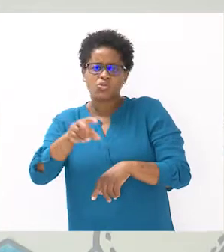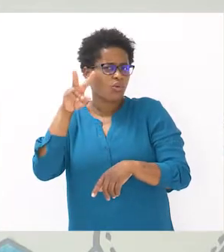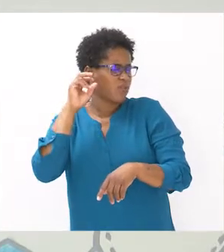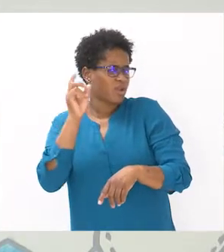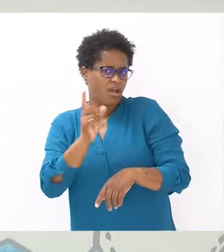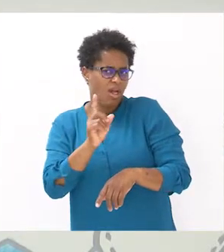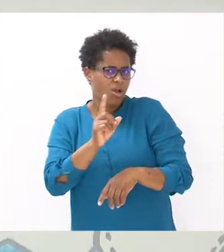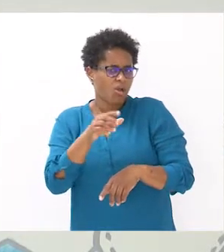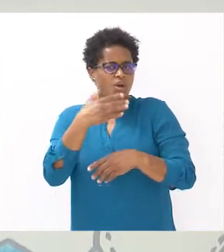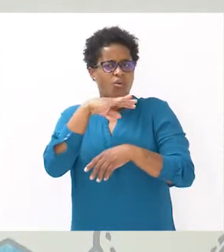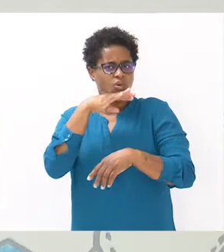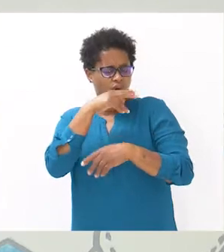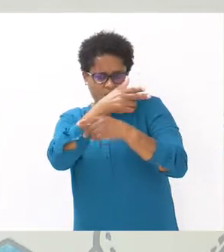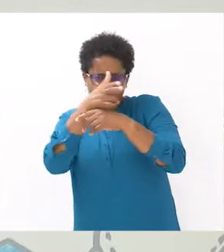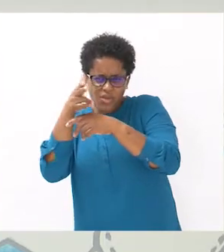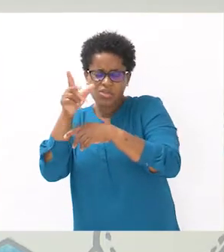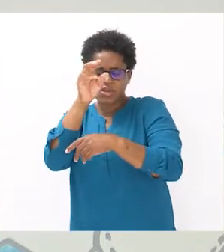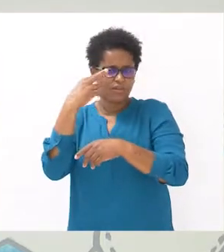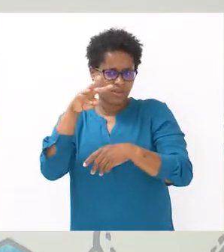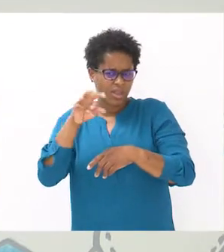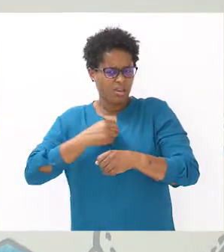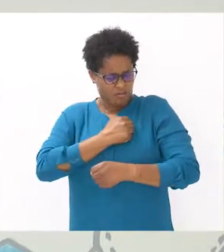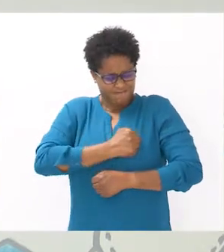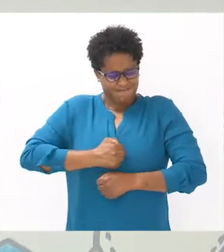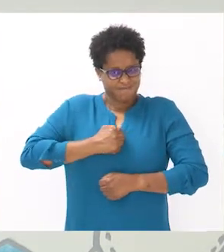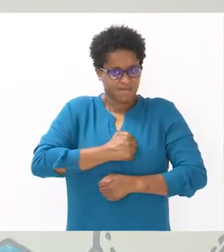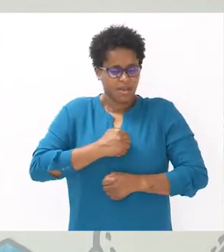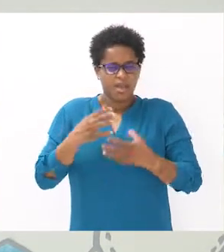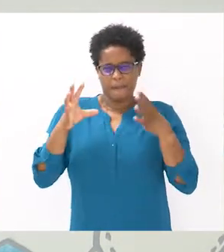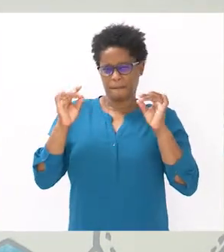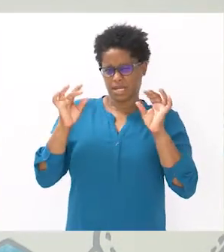o cão do vídeo que assistiram é raivoso, é brincalhão